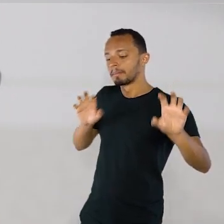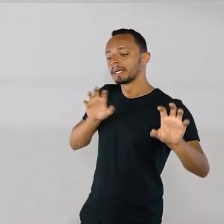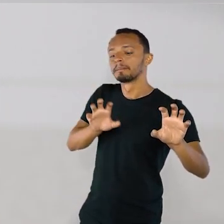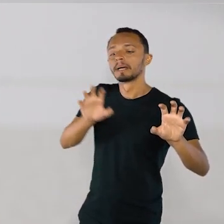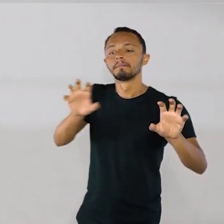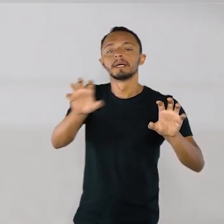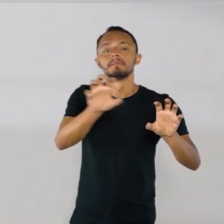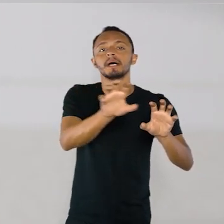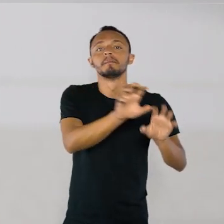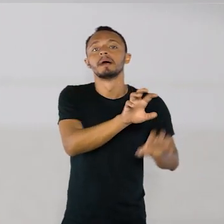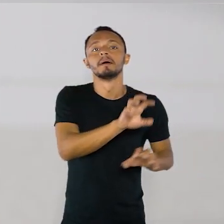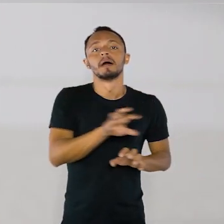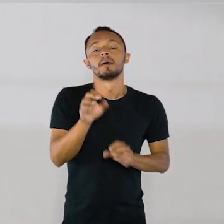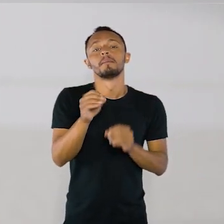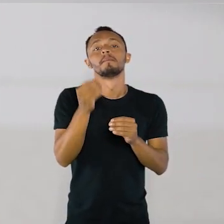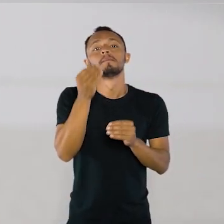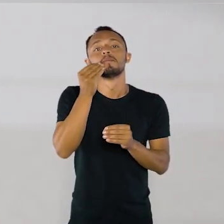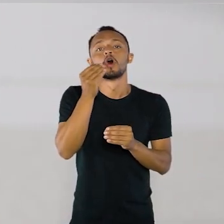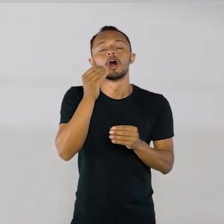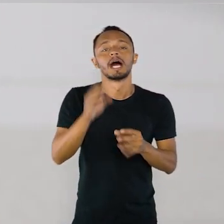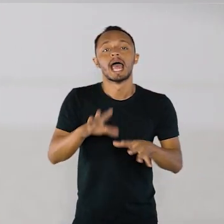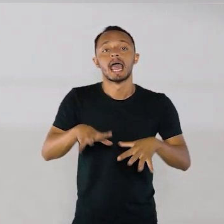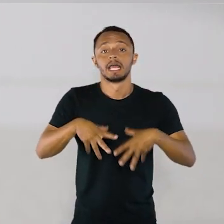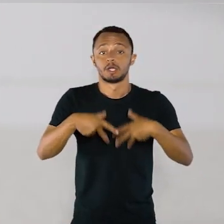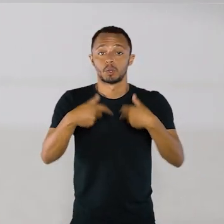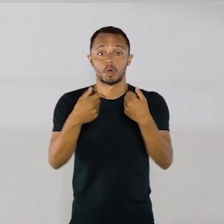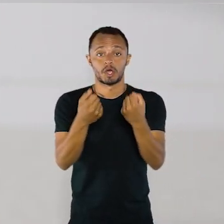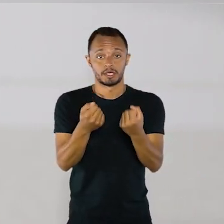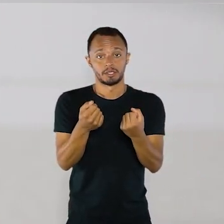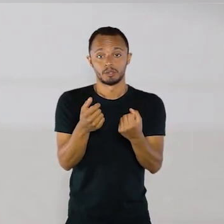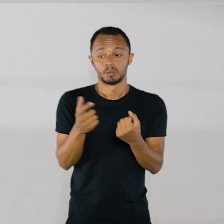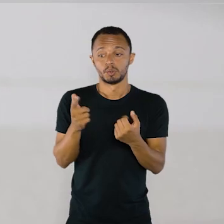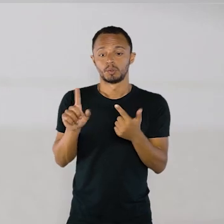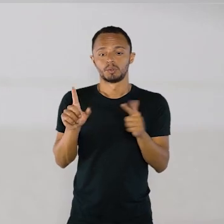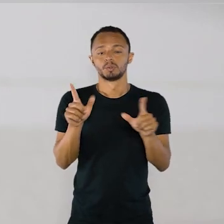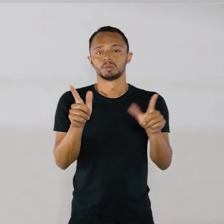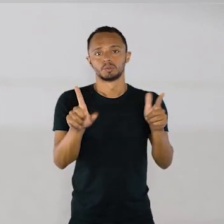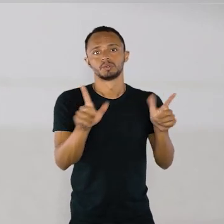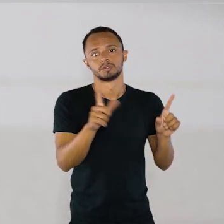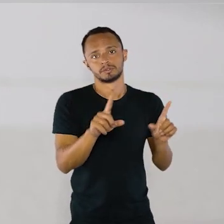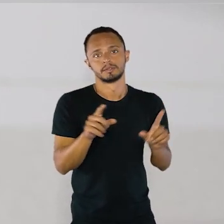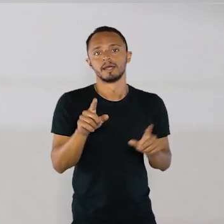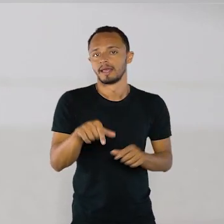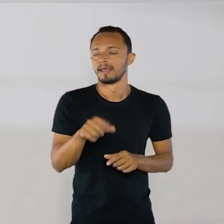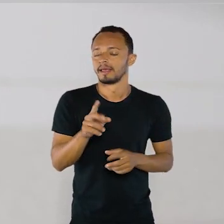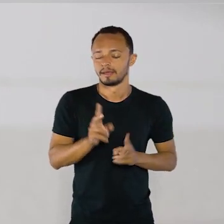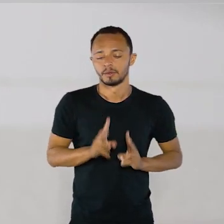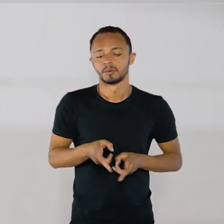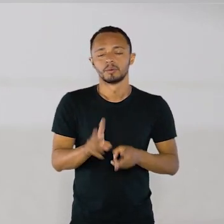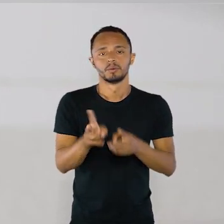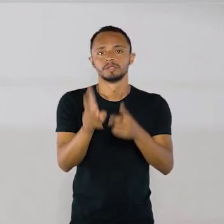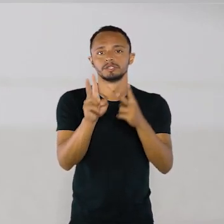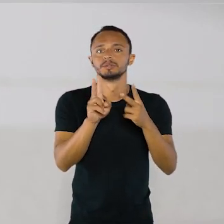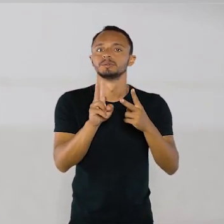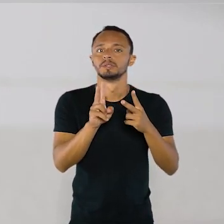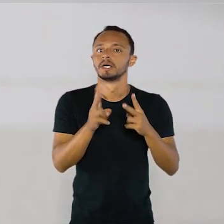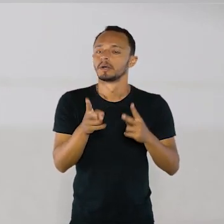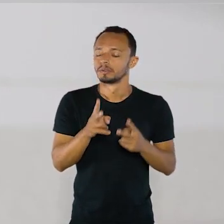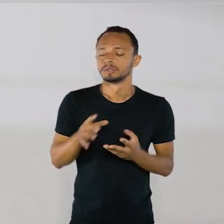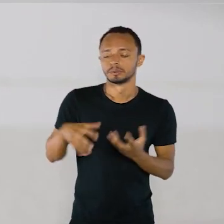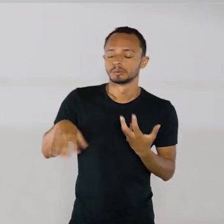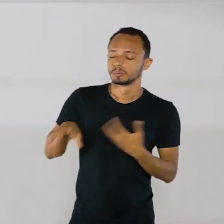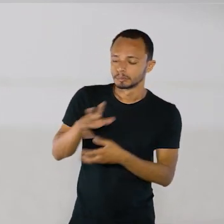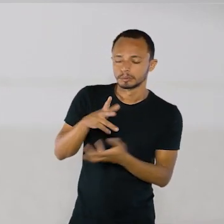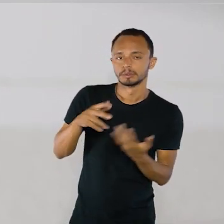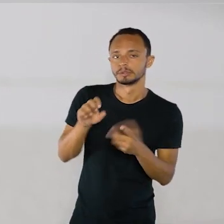exaltam esses outros heróis. Então, uma vez mais, o início na República continua sendo essa questão muito